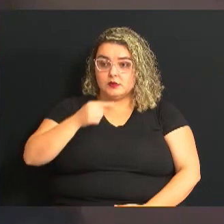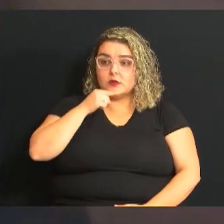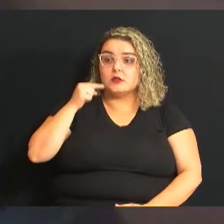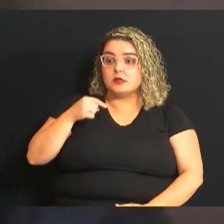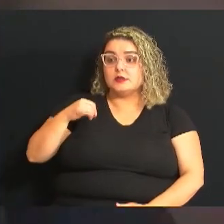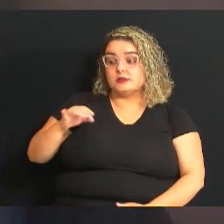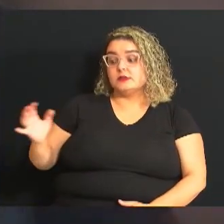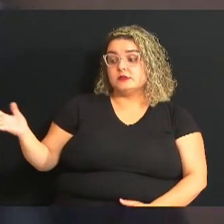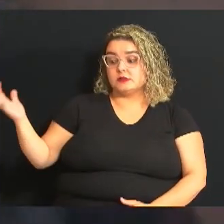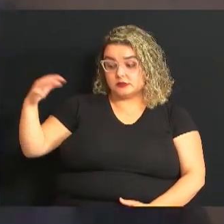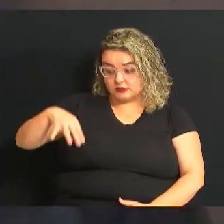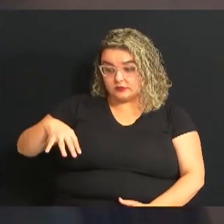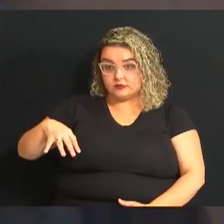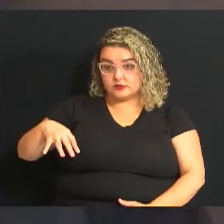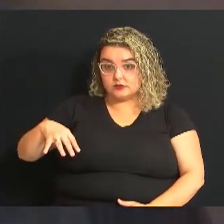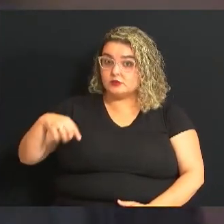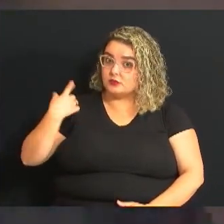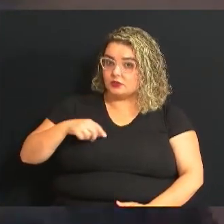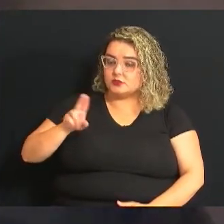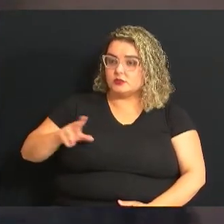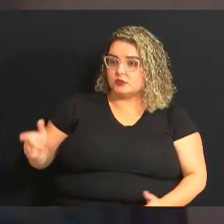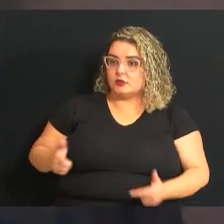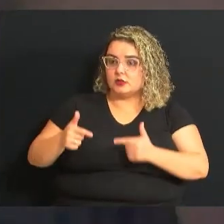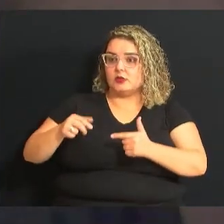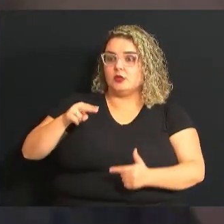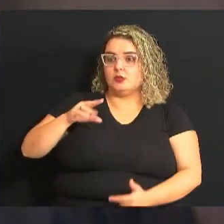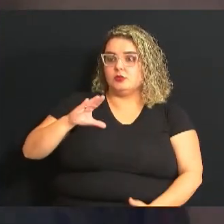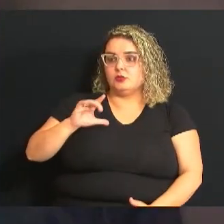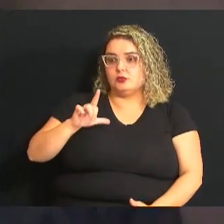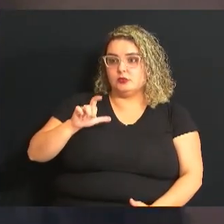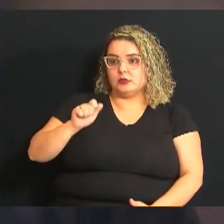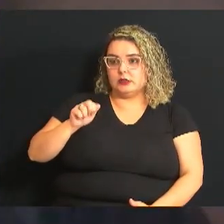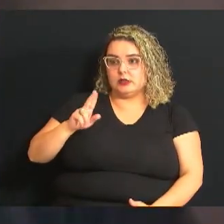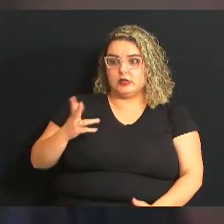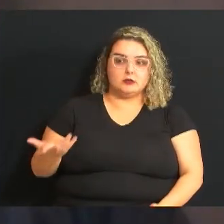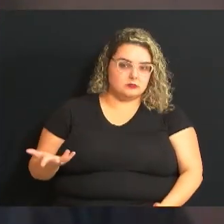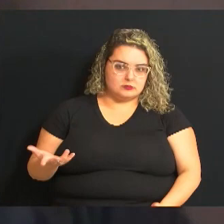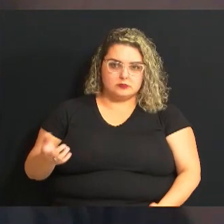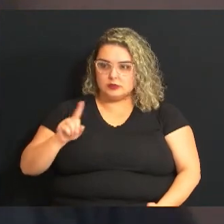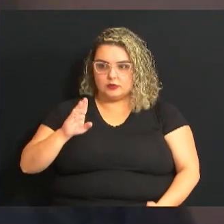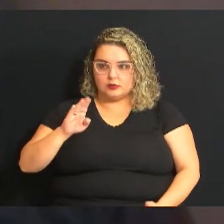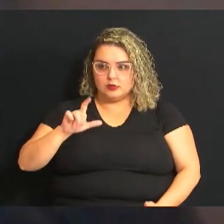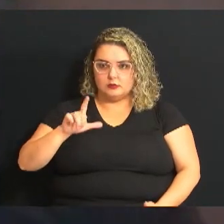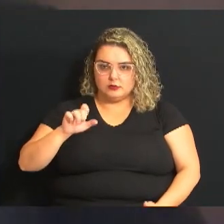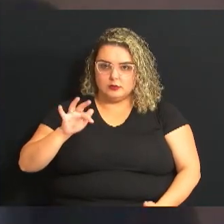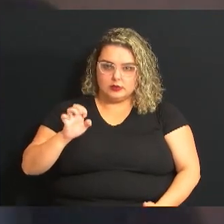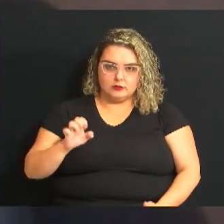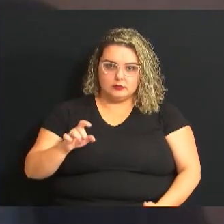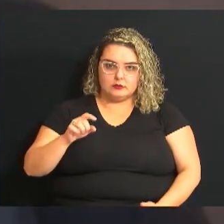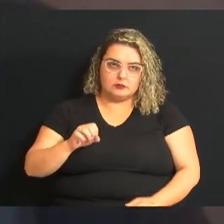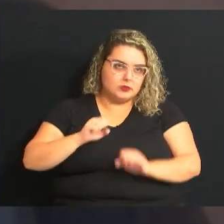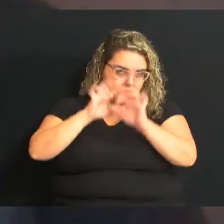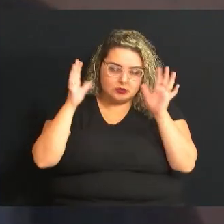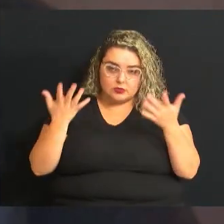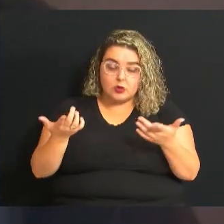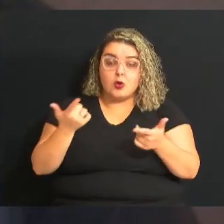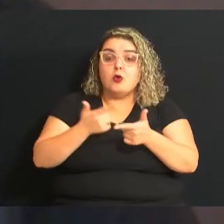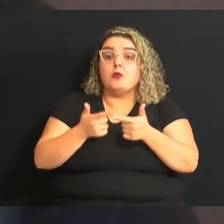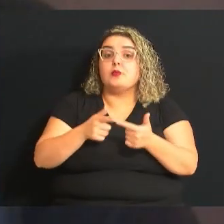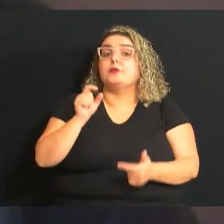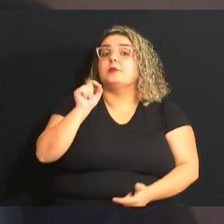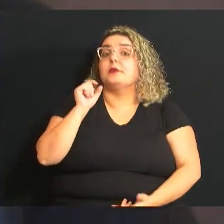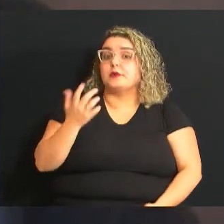converso agora com o Arthur Moura, ele que é pesquisador associado do Instituto Sul-Americano de Política e Estratégia,